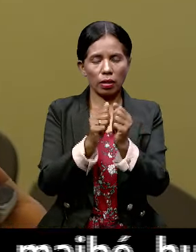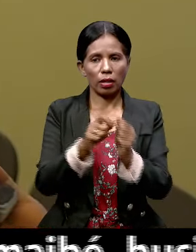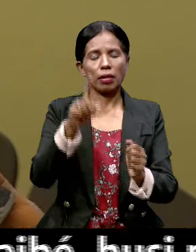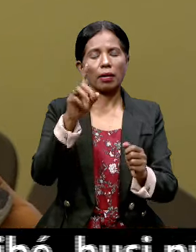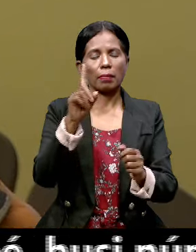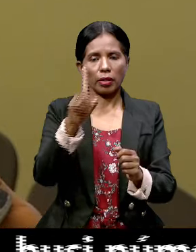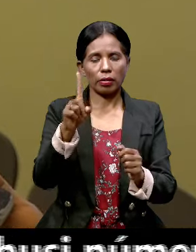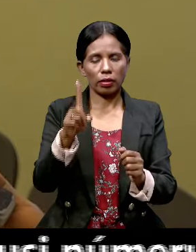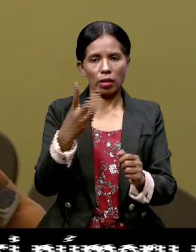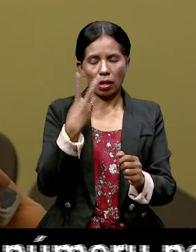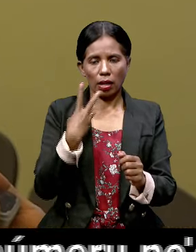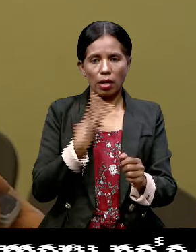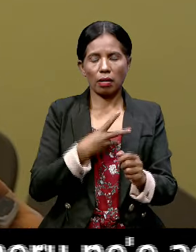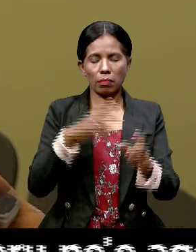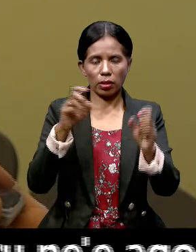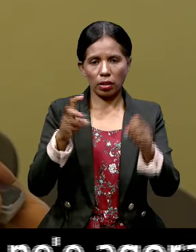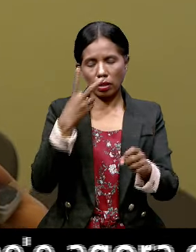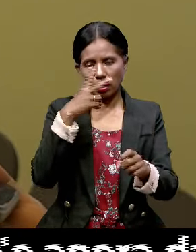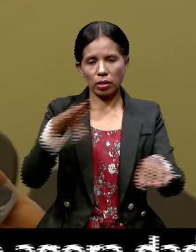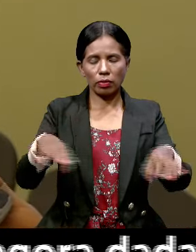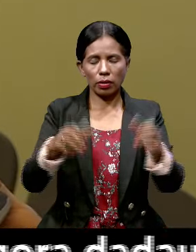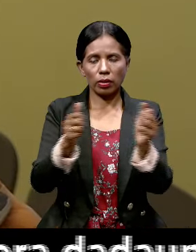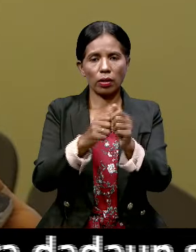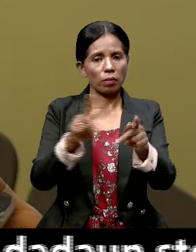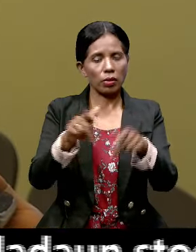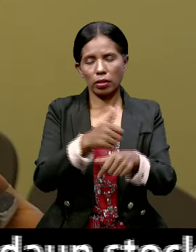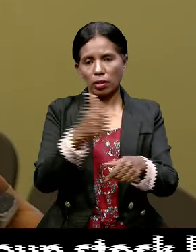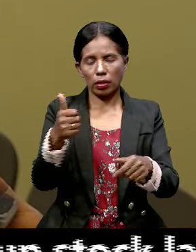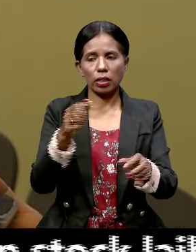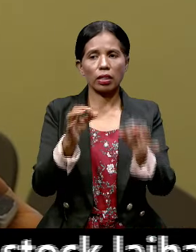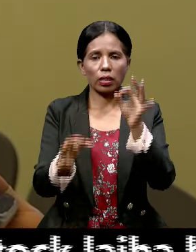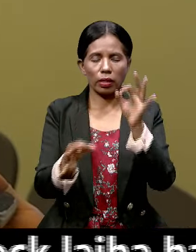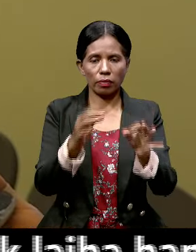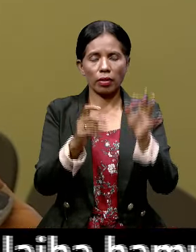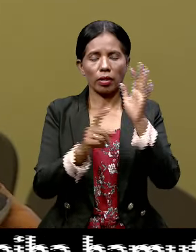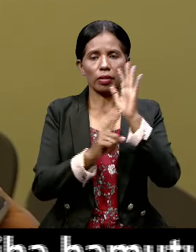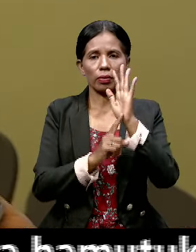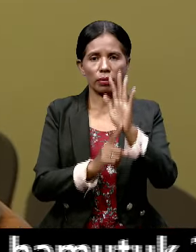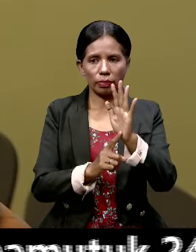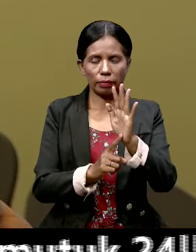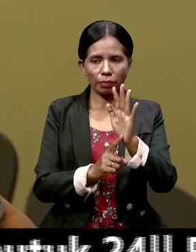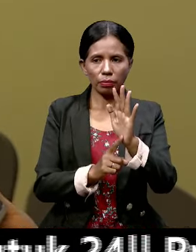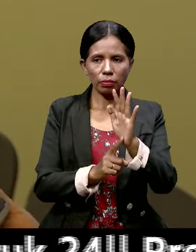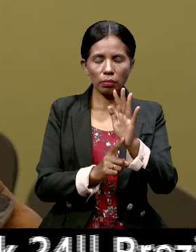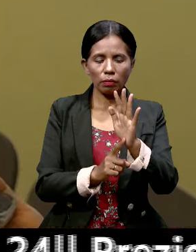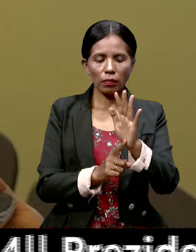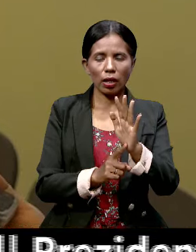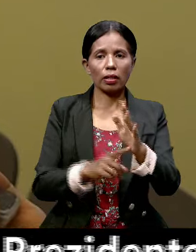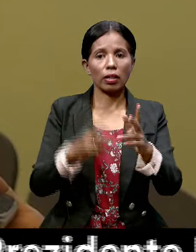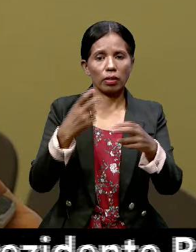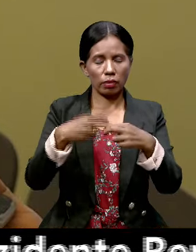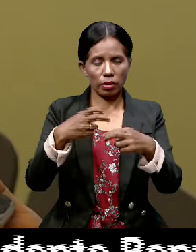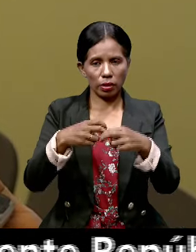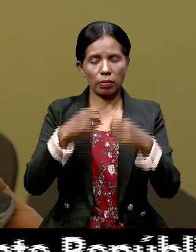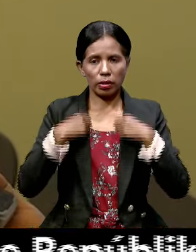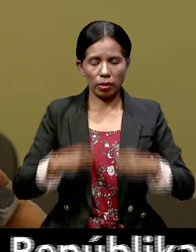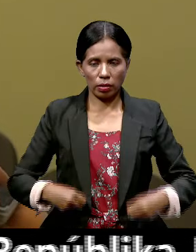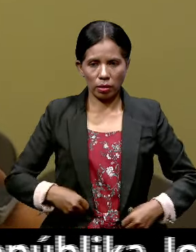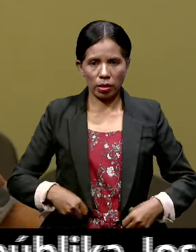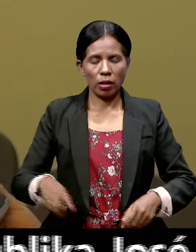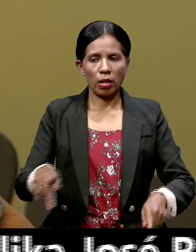sira selu para tu bele regula care ki ha indicações balu ne bema ki ha ami asa pasau republic ita precisa